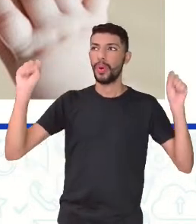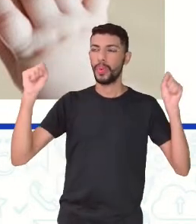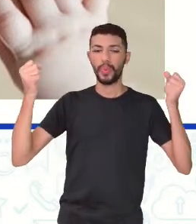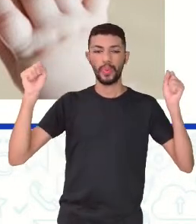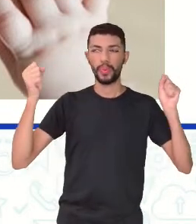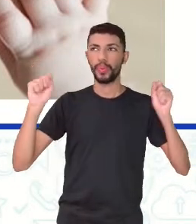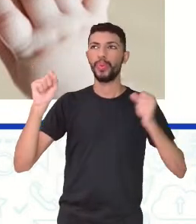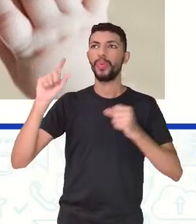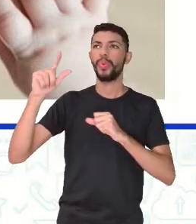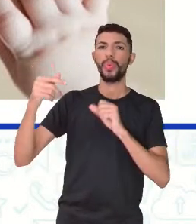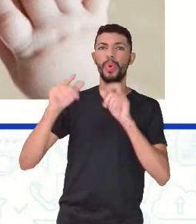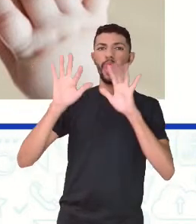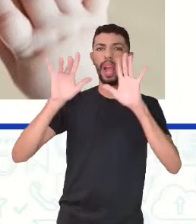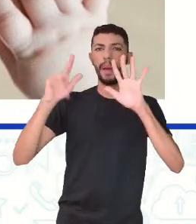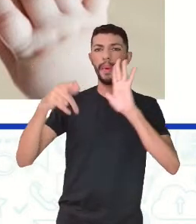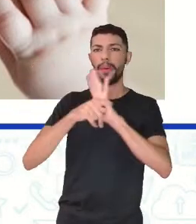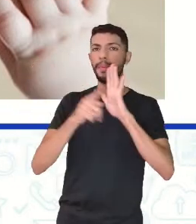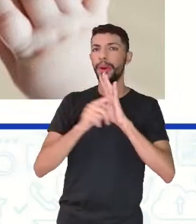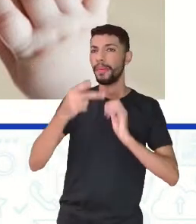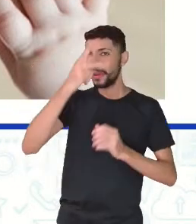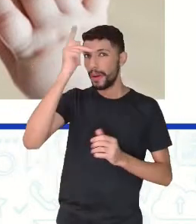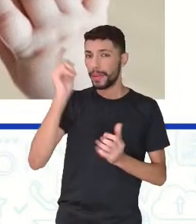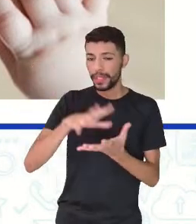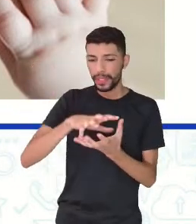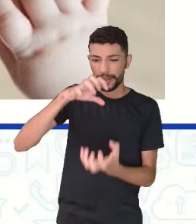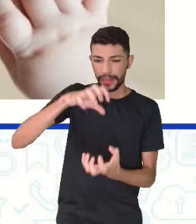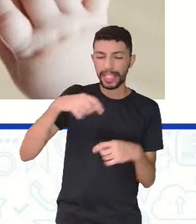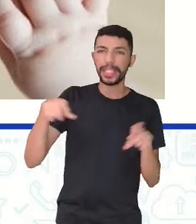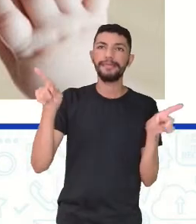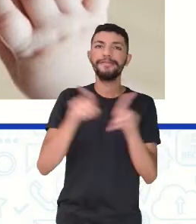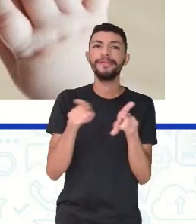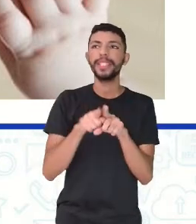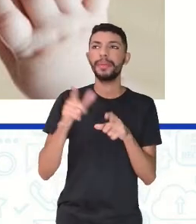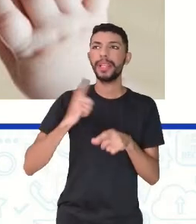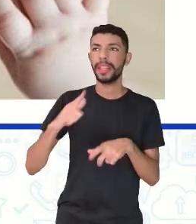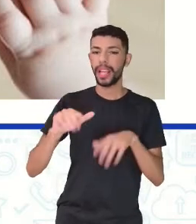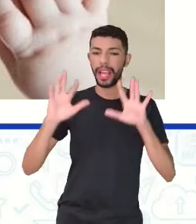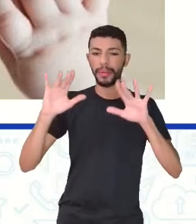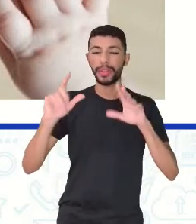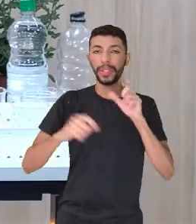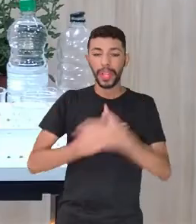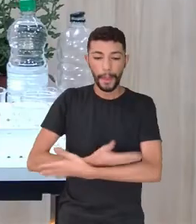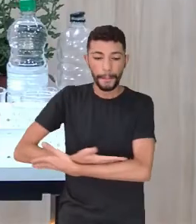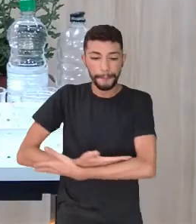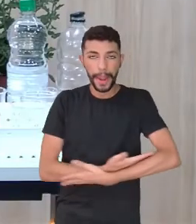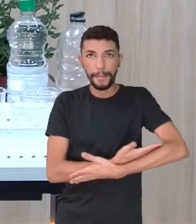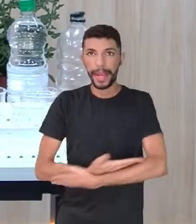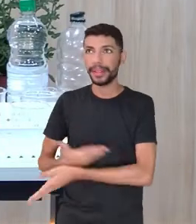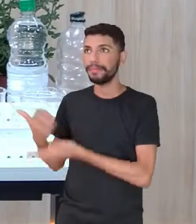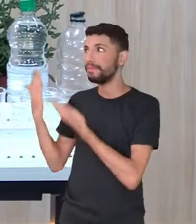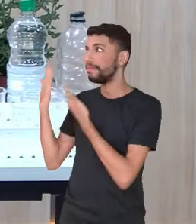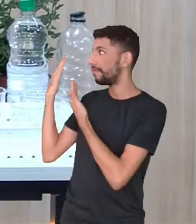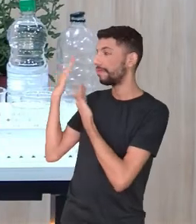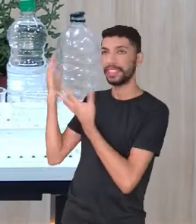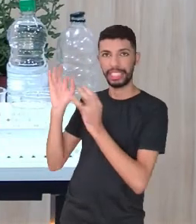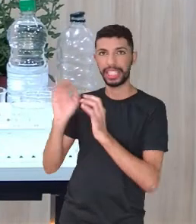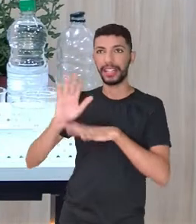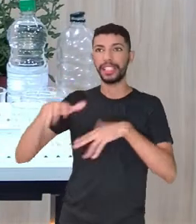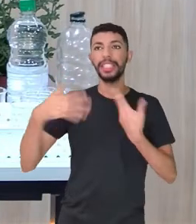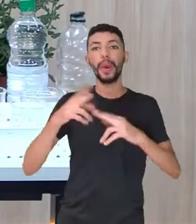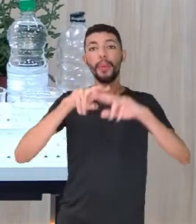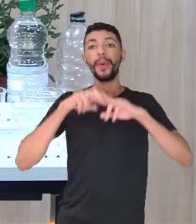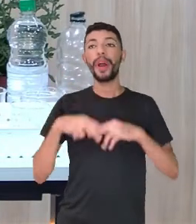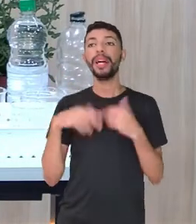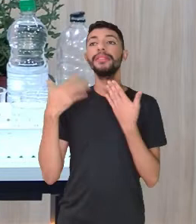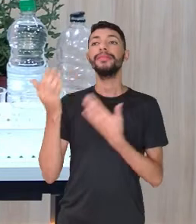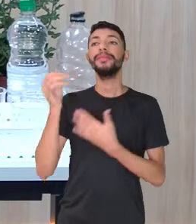de um idoso e as mãos de um recém-nascido, de uma criança, de um bebê. E a partir dessa observação,